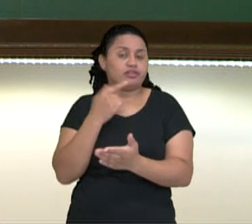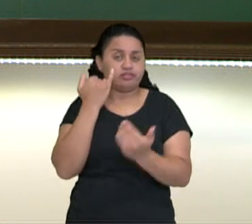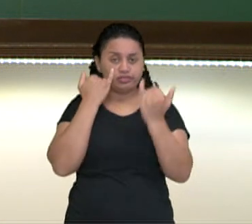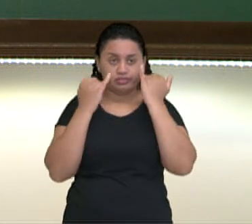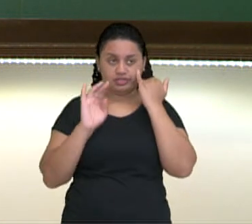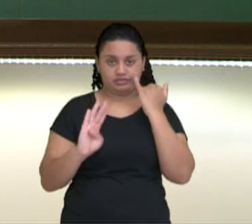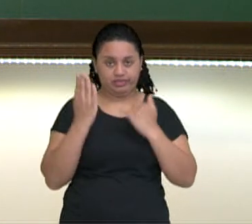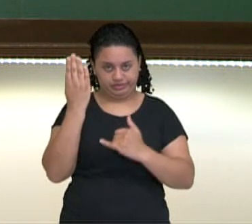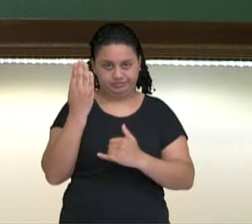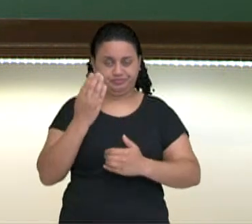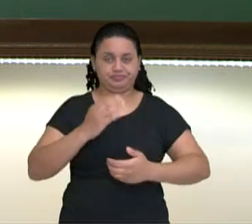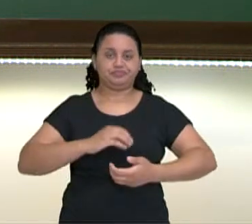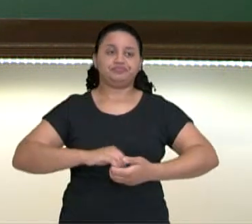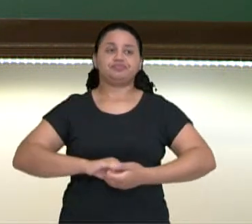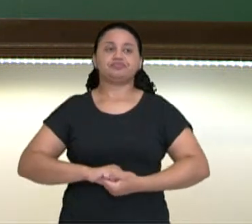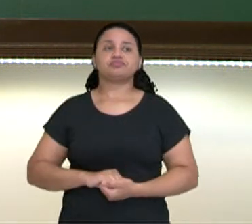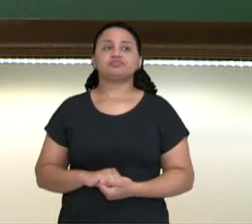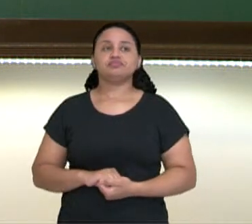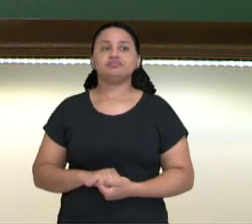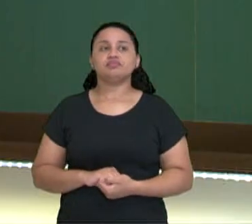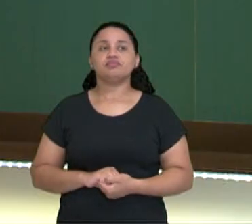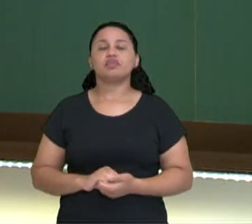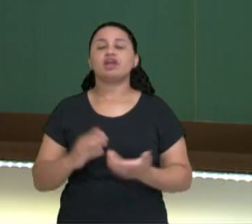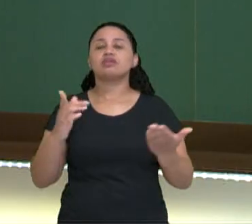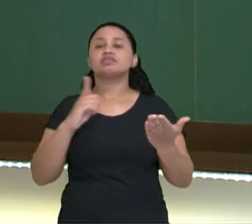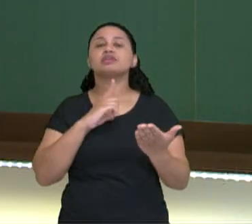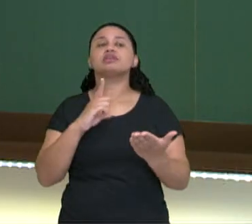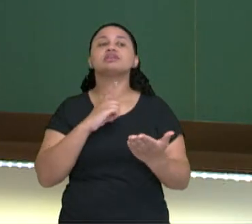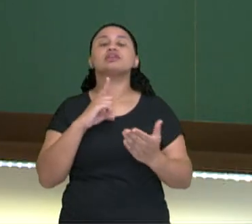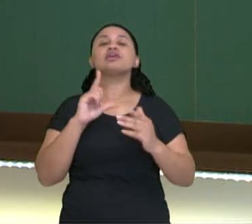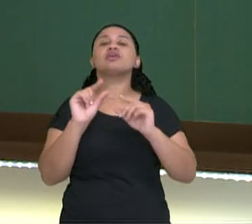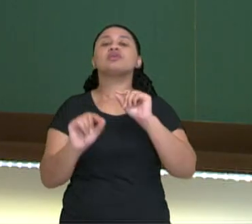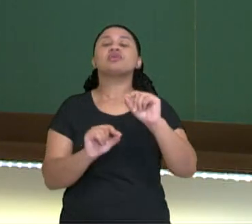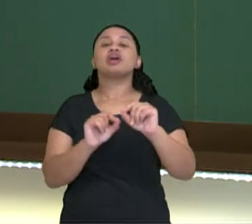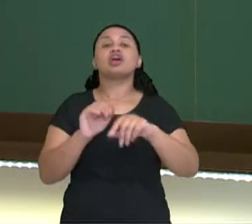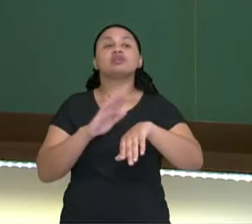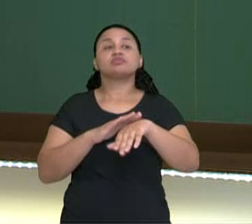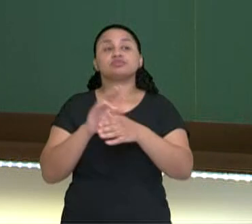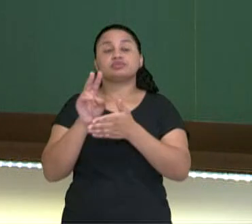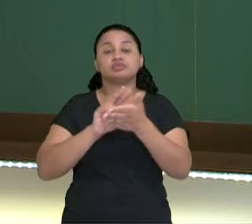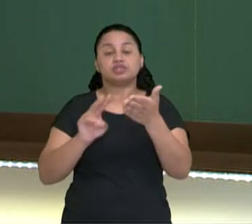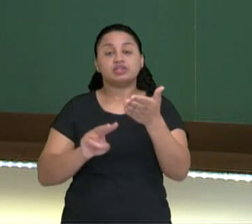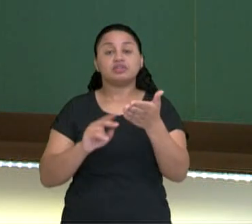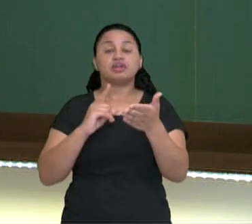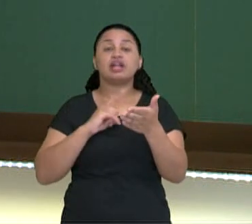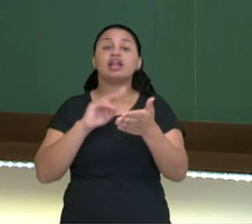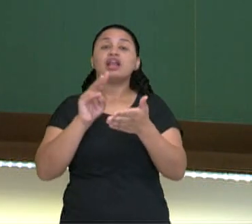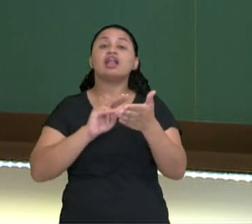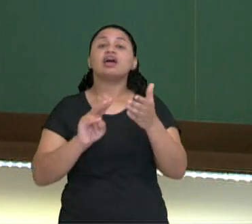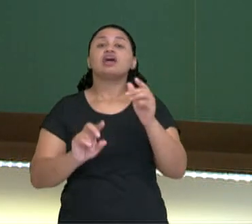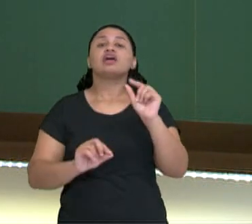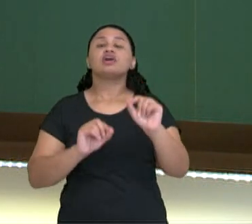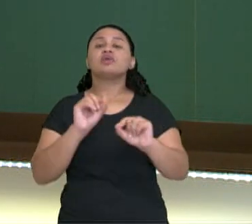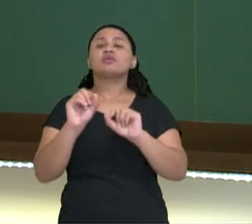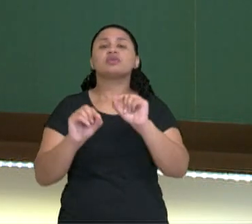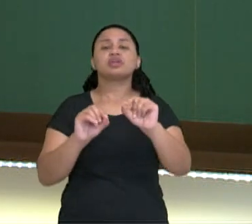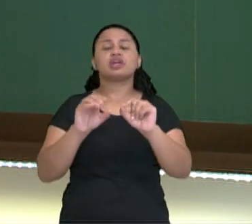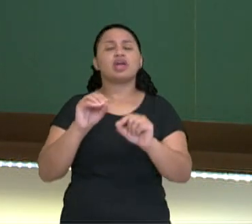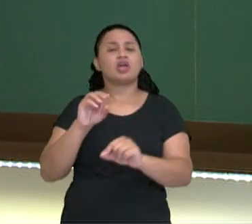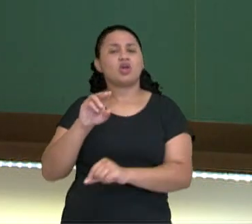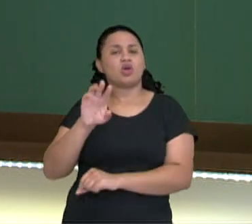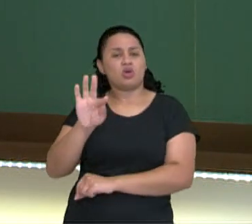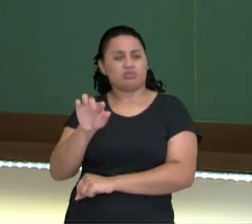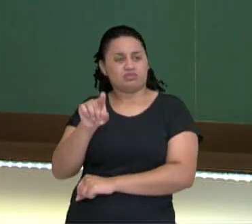verdadeiro. Nós temos aqui, no momento de leitura, nós vamos ler uma quote. Sabem o que é